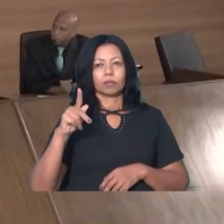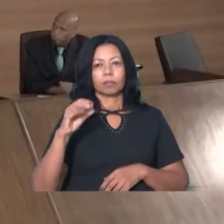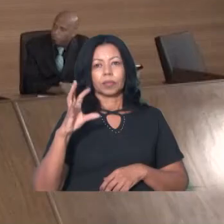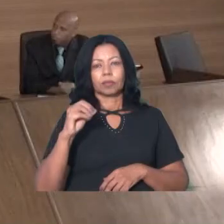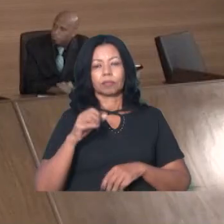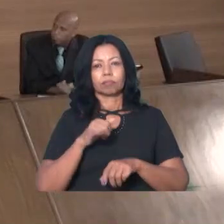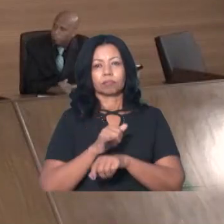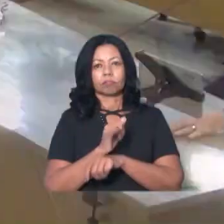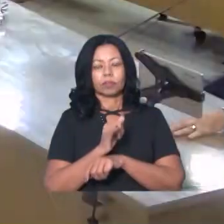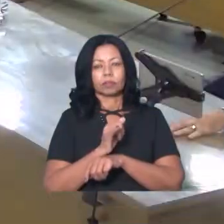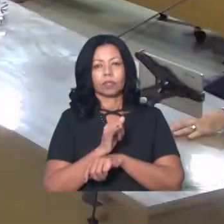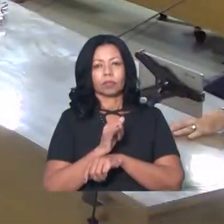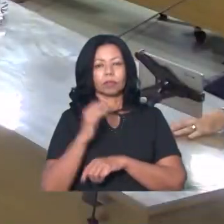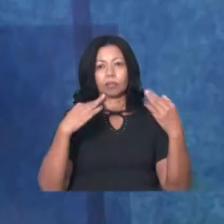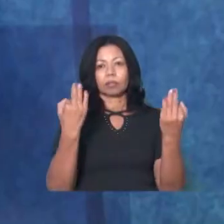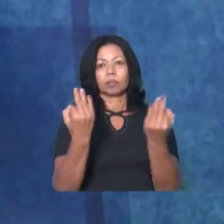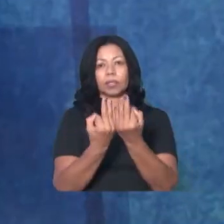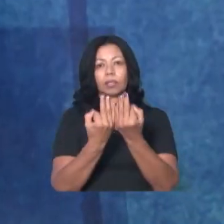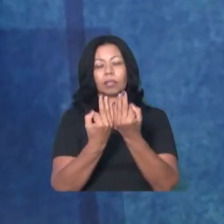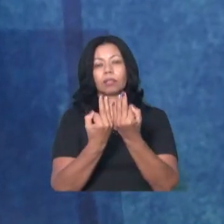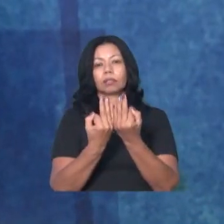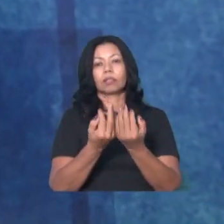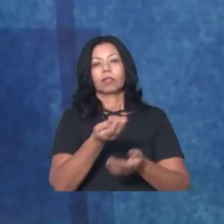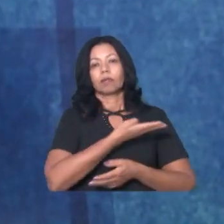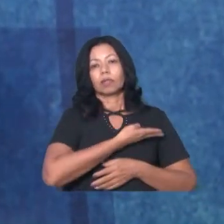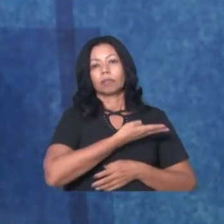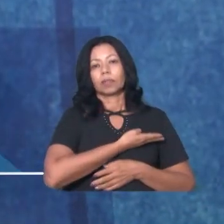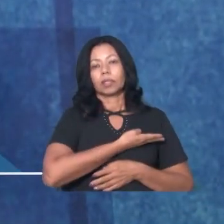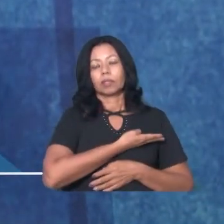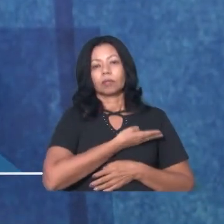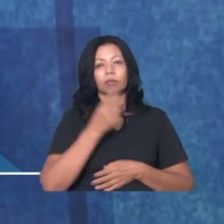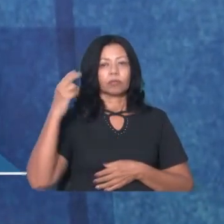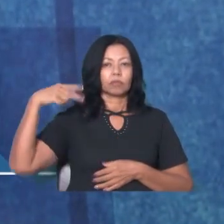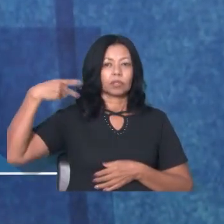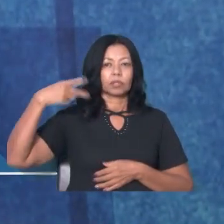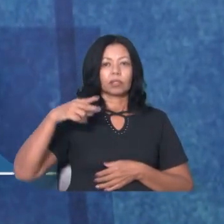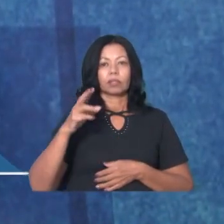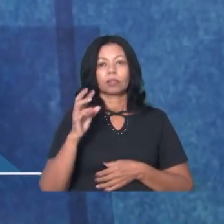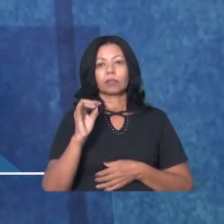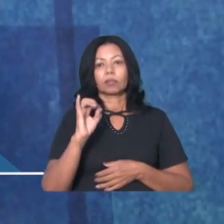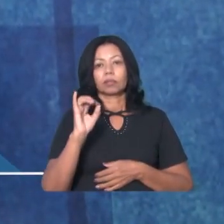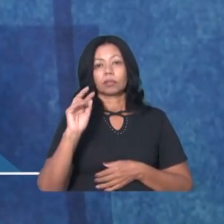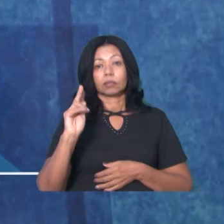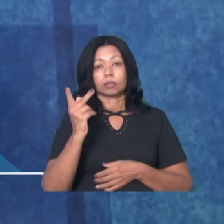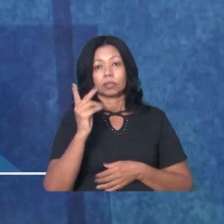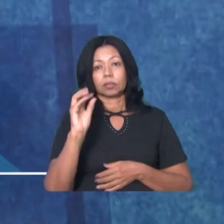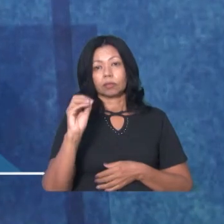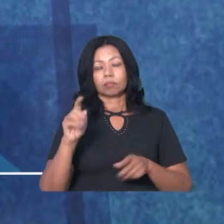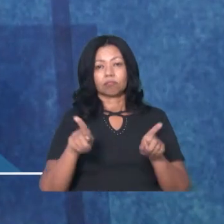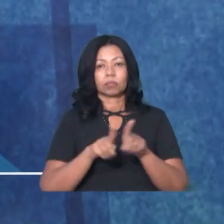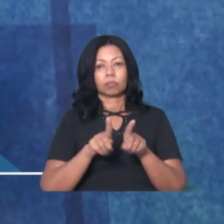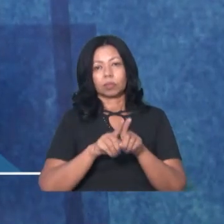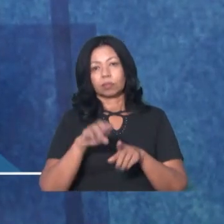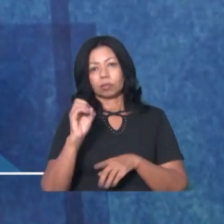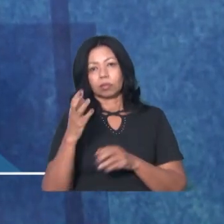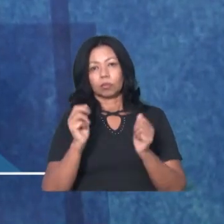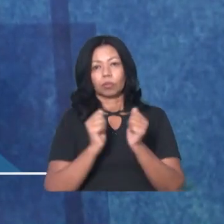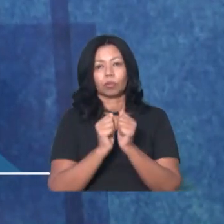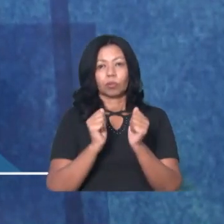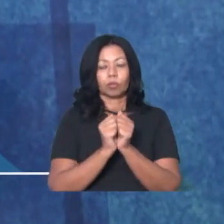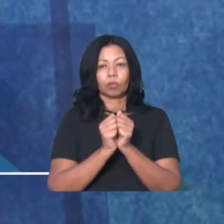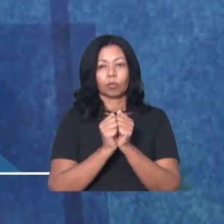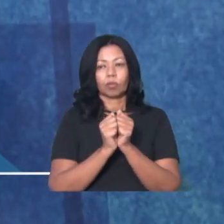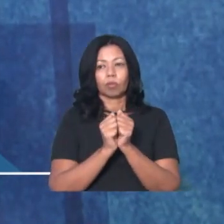Logicamente, em respeito aos familiares, ao nosso nobre amigo, vereador Tinho, assim como nós fizemos também com